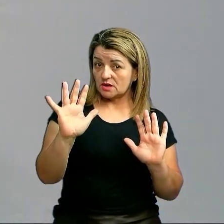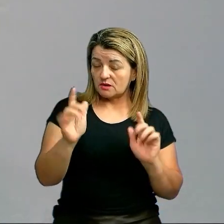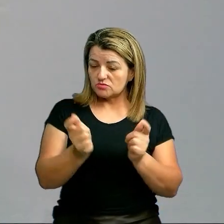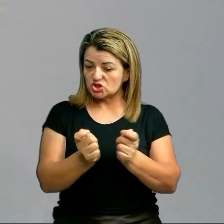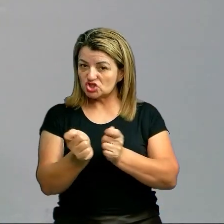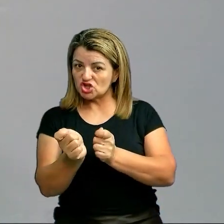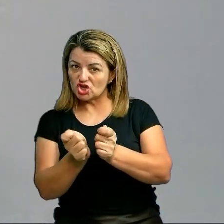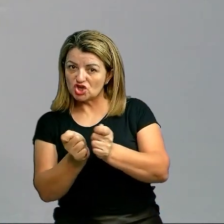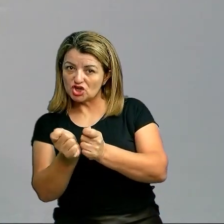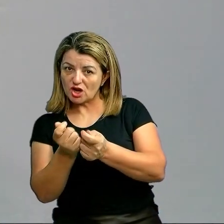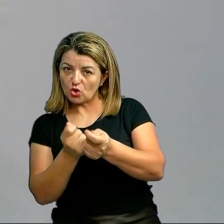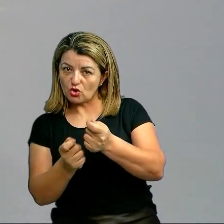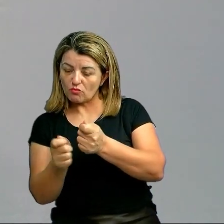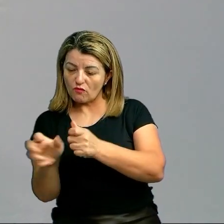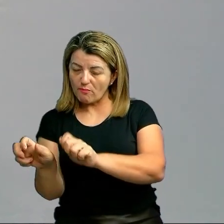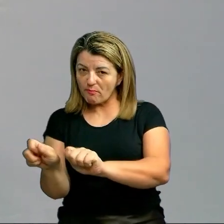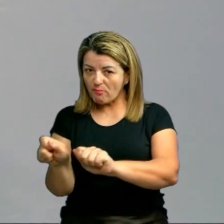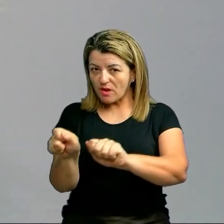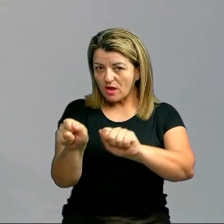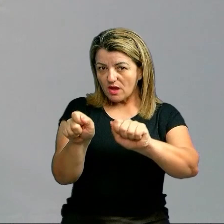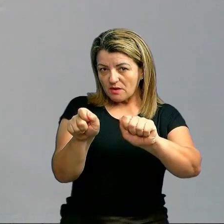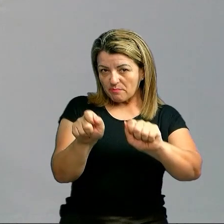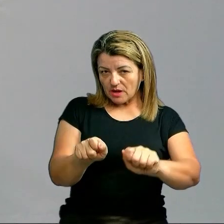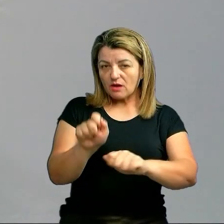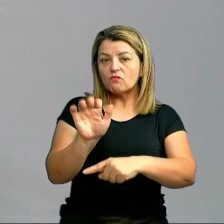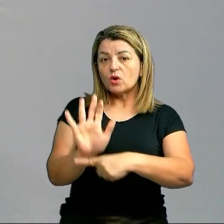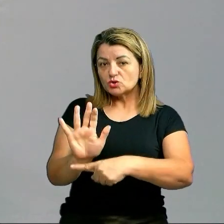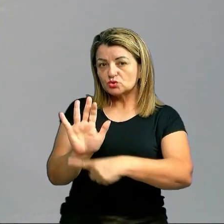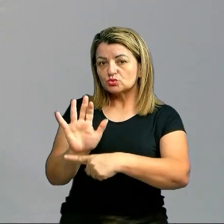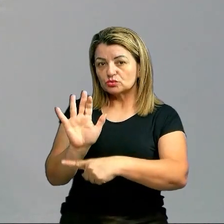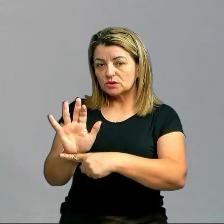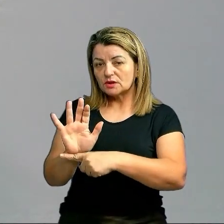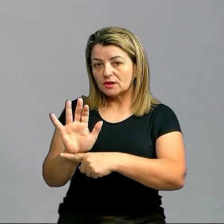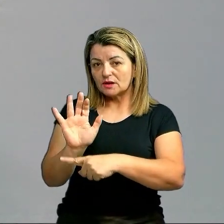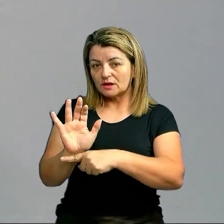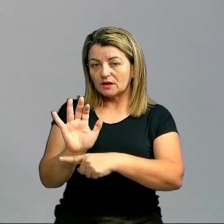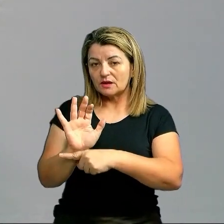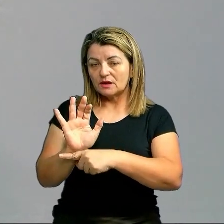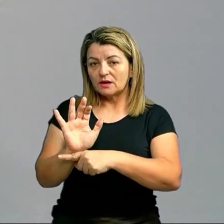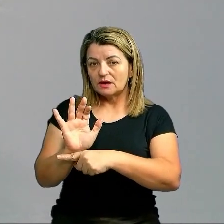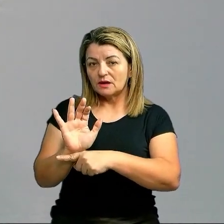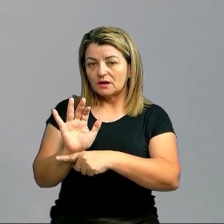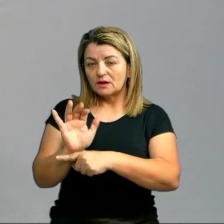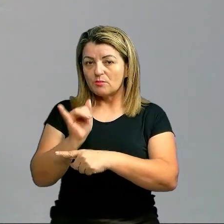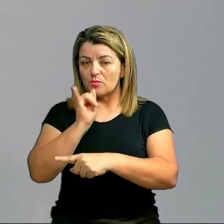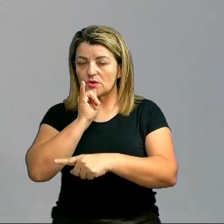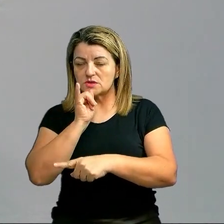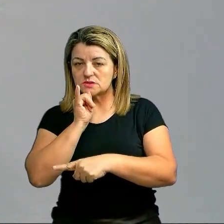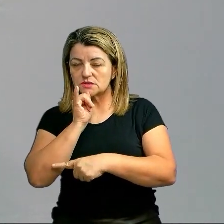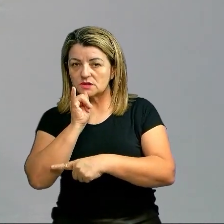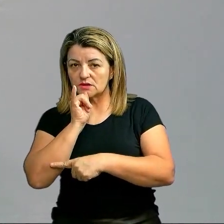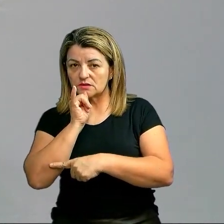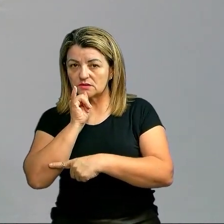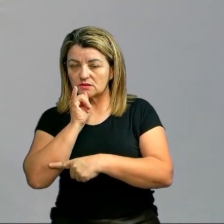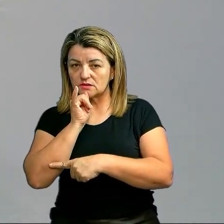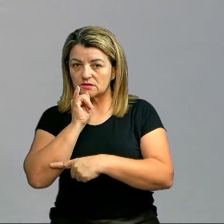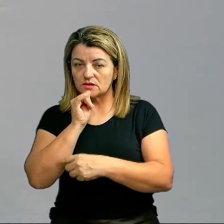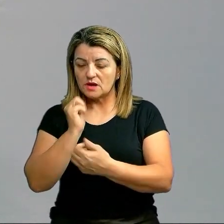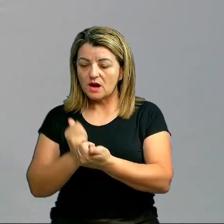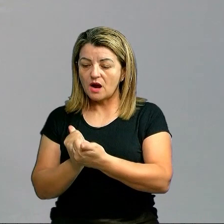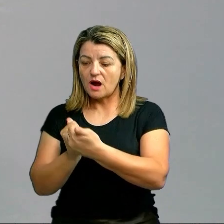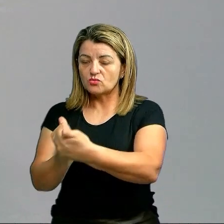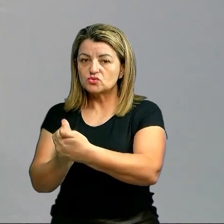pegar você pela mãozinha e vamos ajudar você numa espécie de